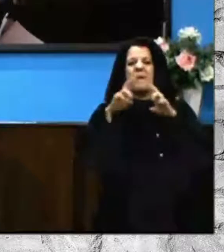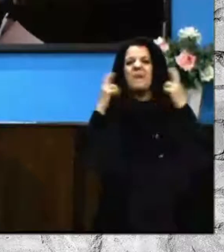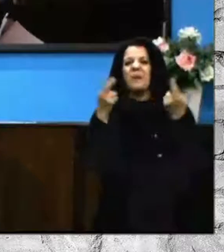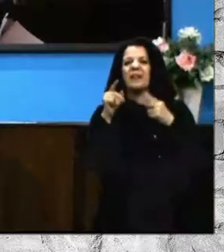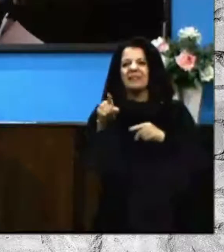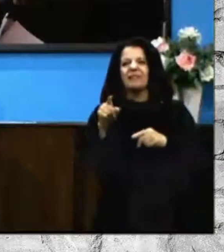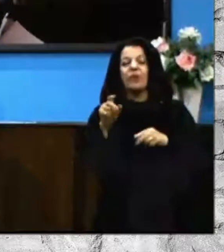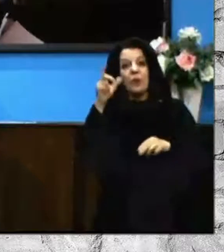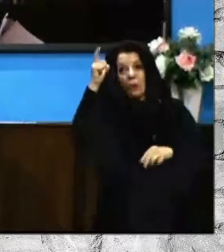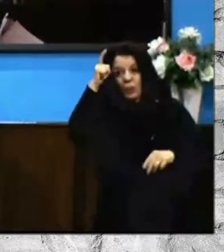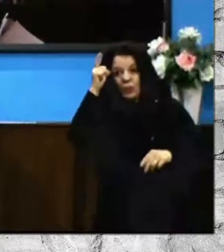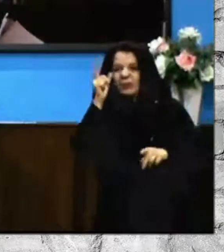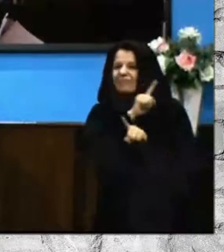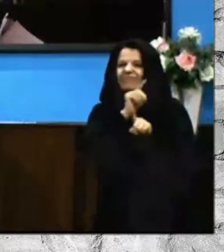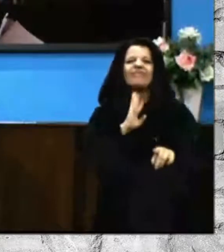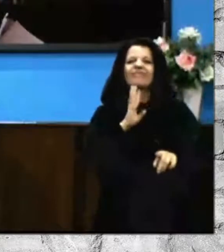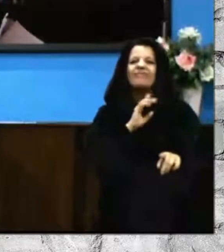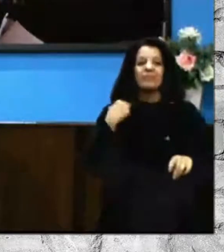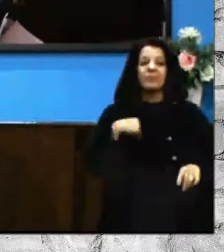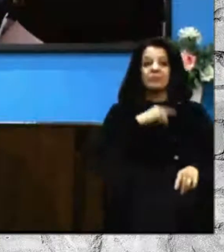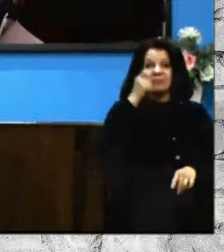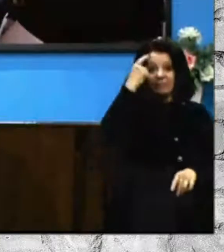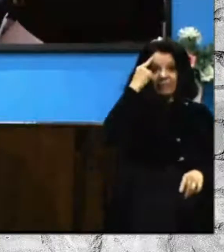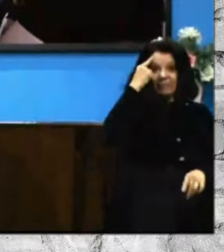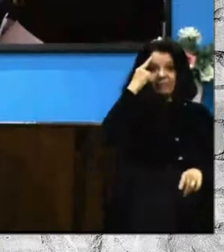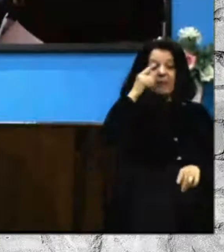nossos pensamentos, porque ele não é onisciente, mas ele é